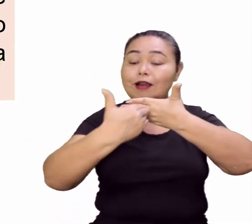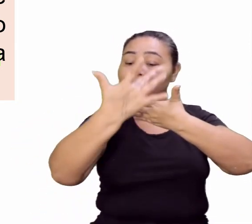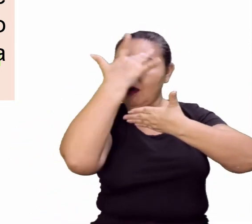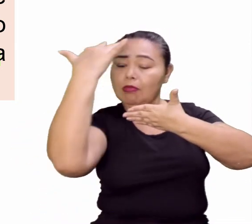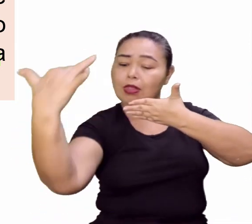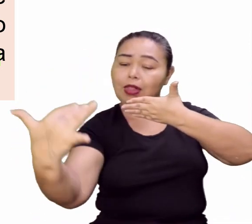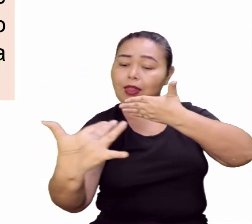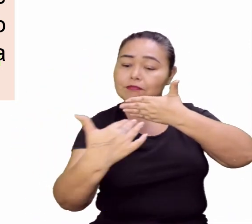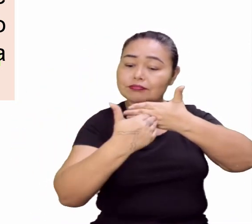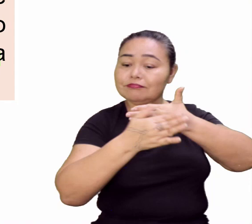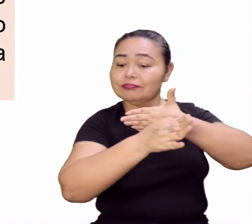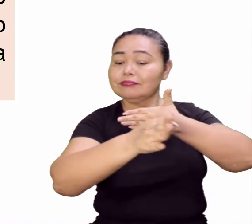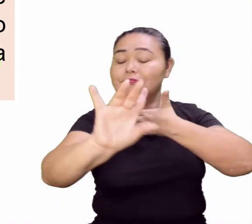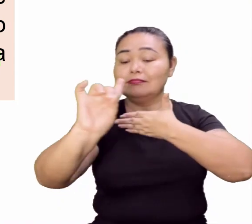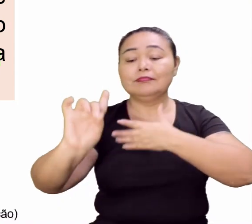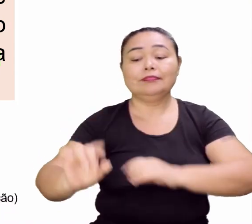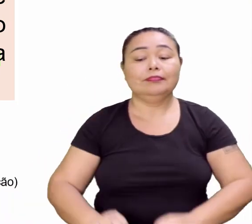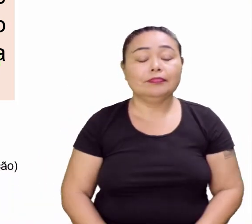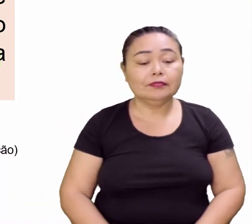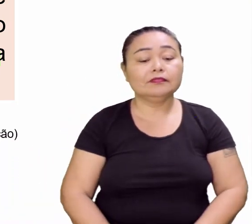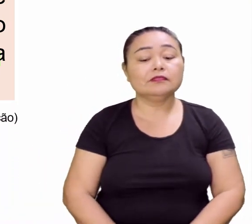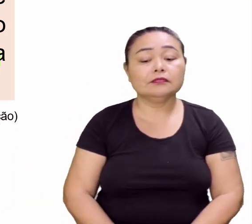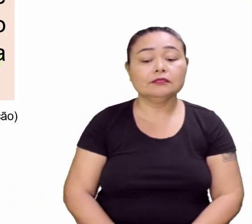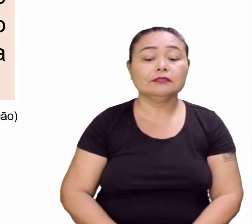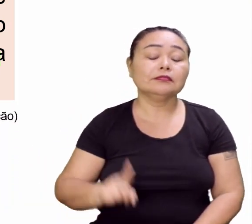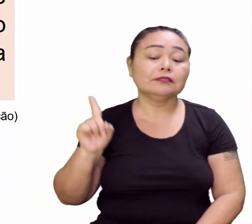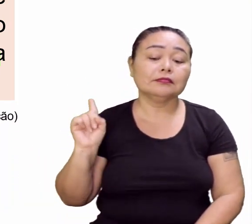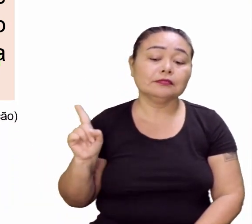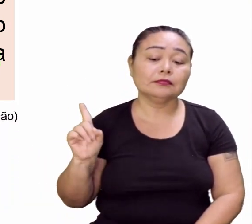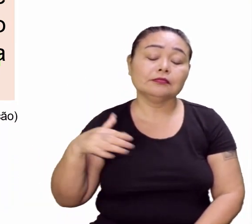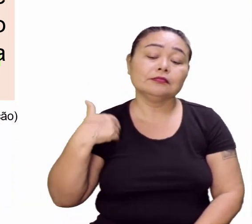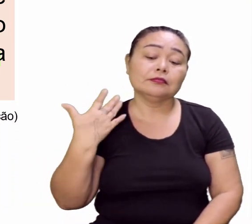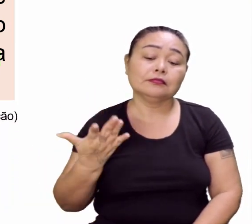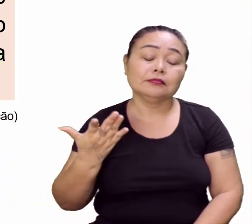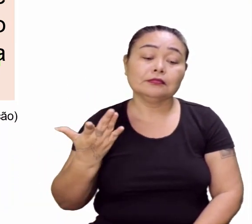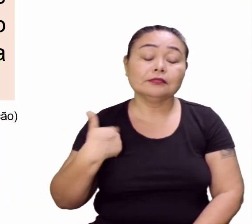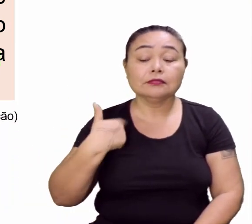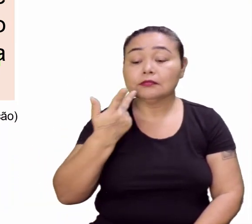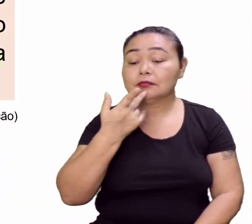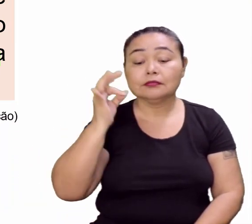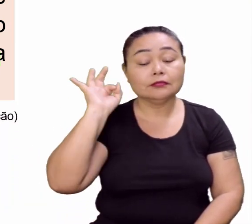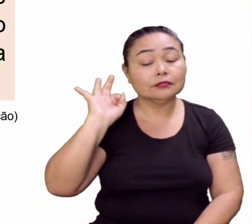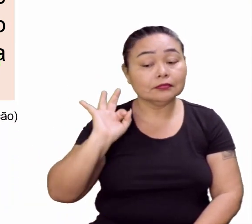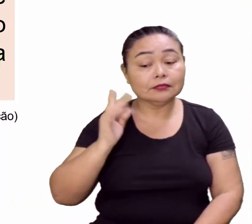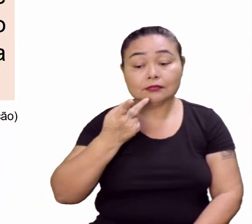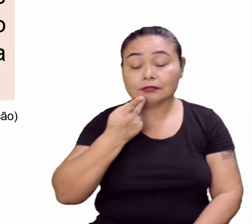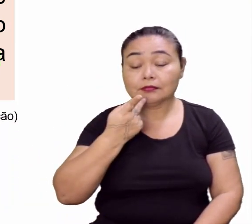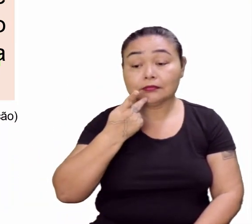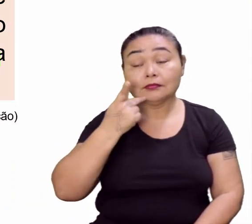tinham nada em comum com eles. Muito bem. Aí, claro que a gente não está falando, mas